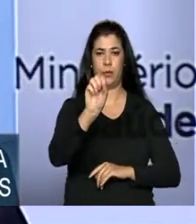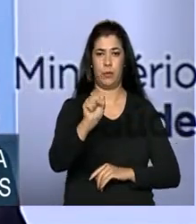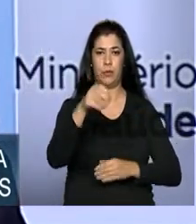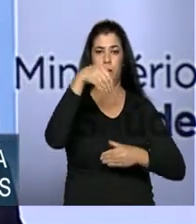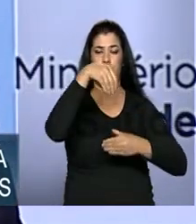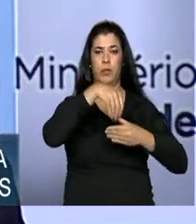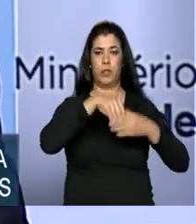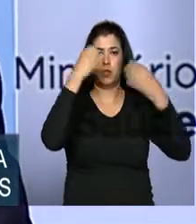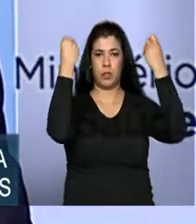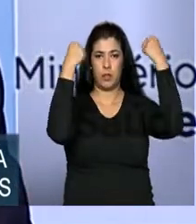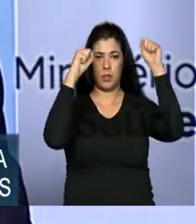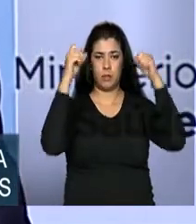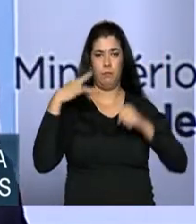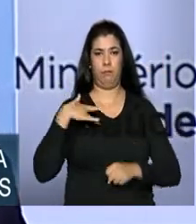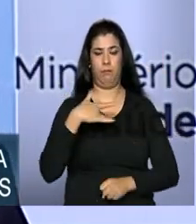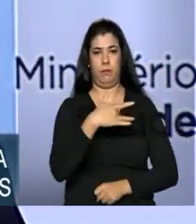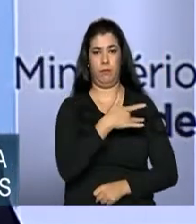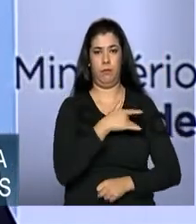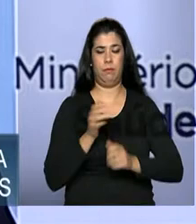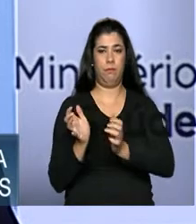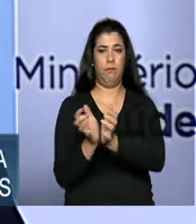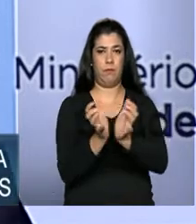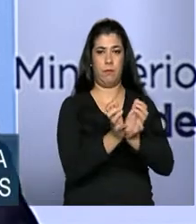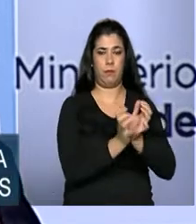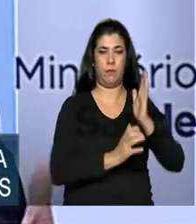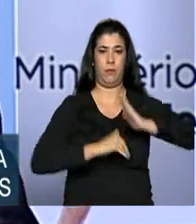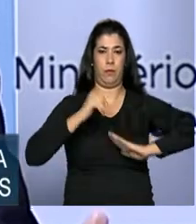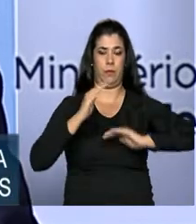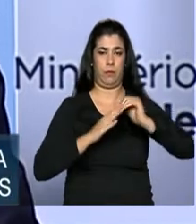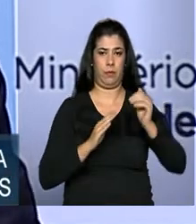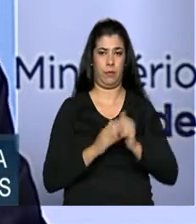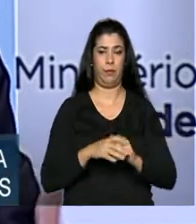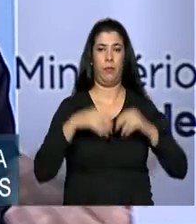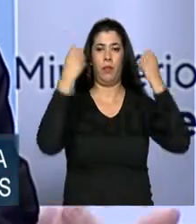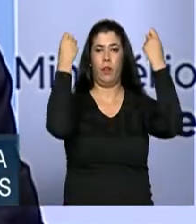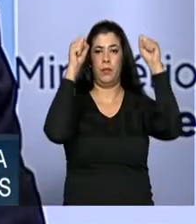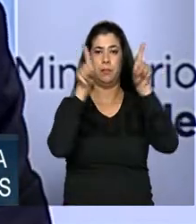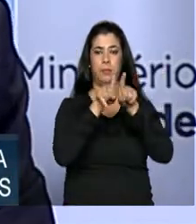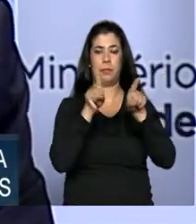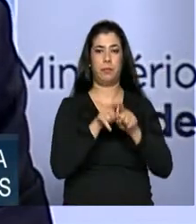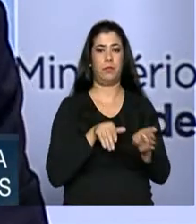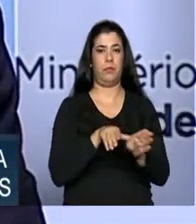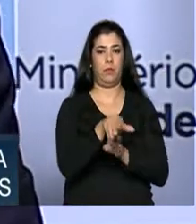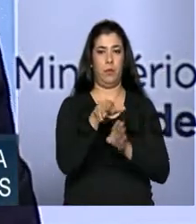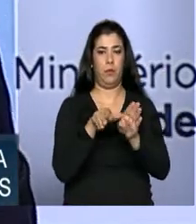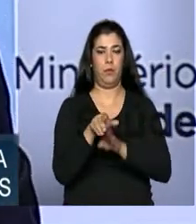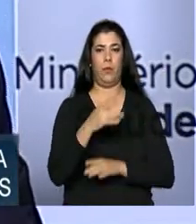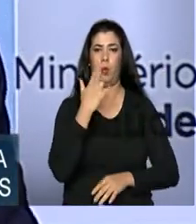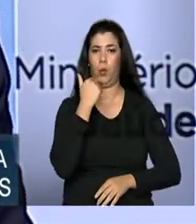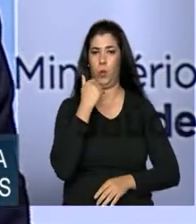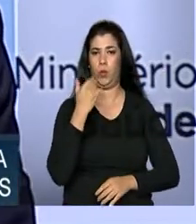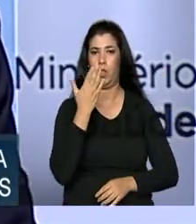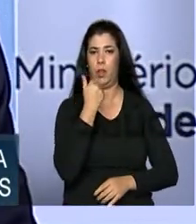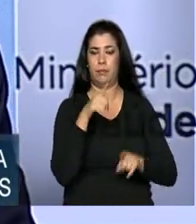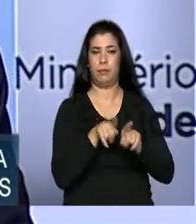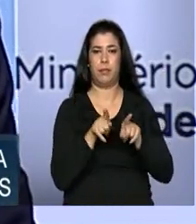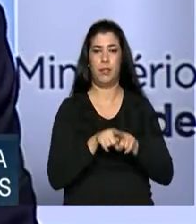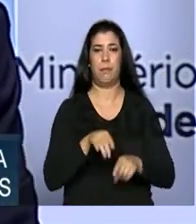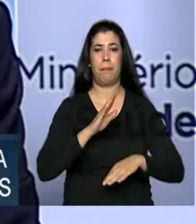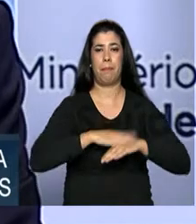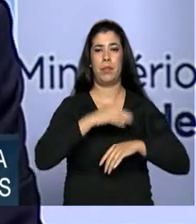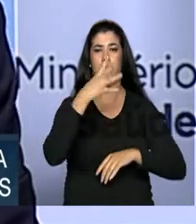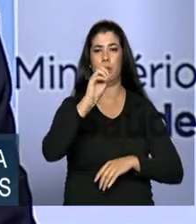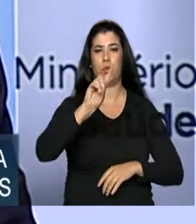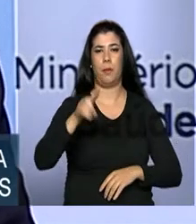nas academias de saúde, nos grupos de atividade física, na orientação alimentar nutricional que é feita nas mais de 40 mil unidades,